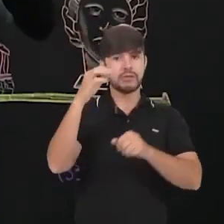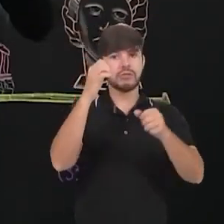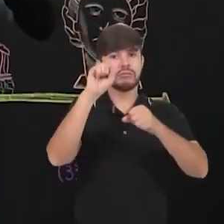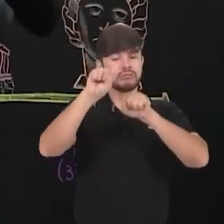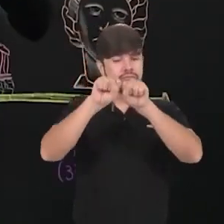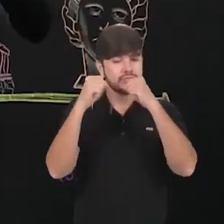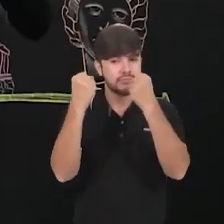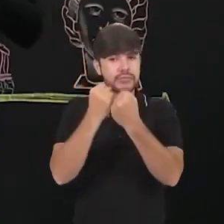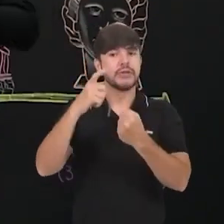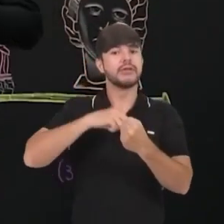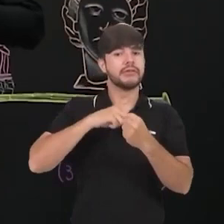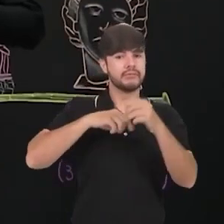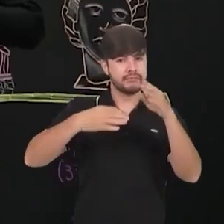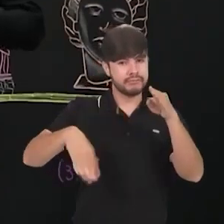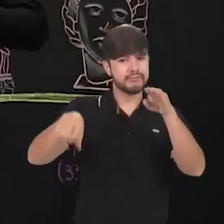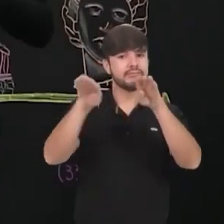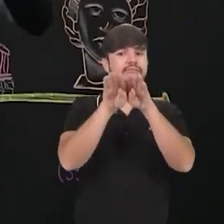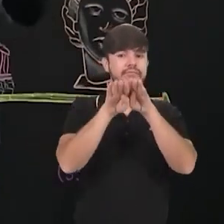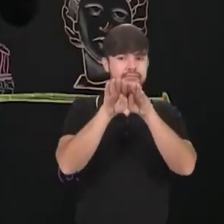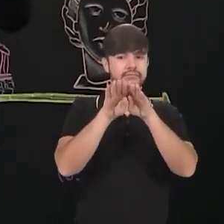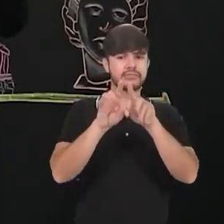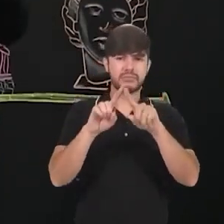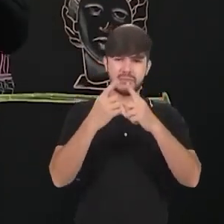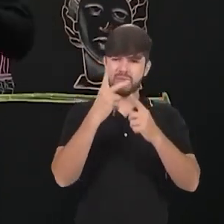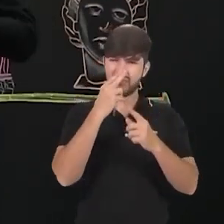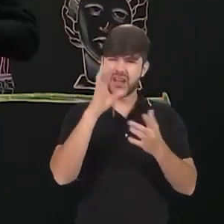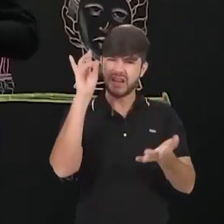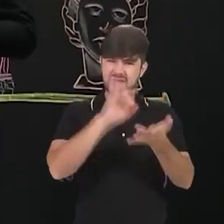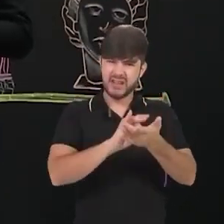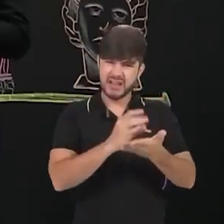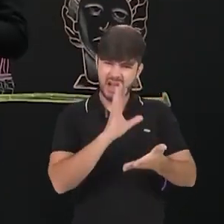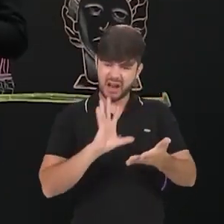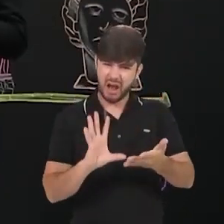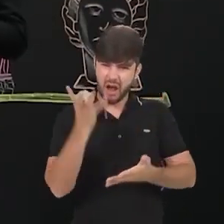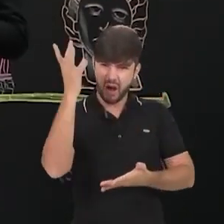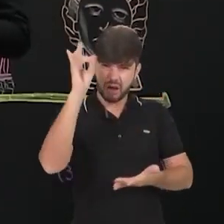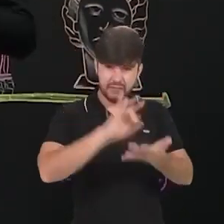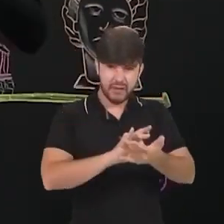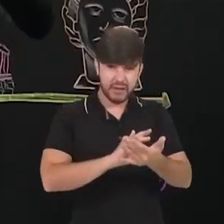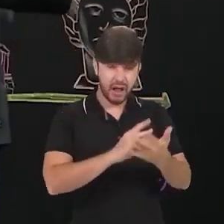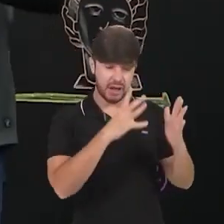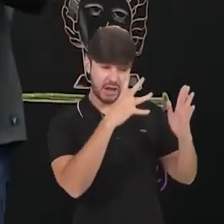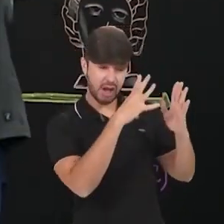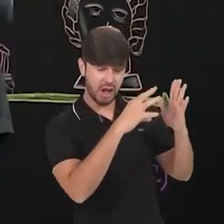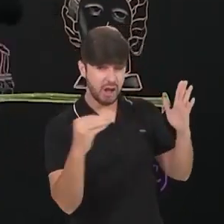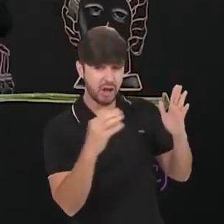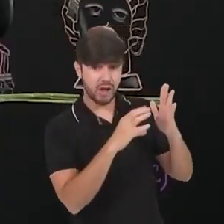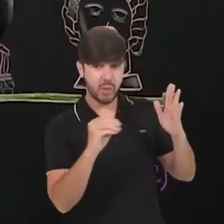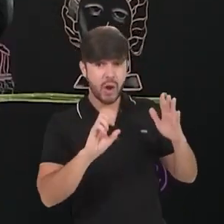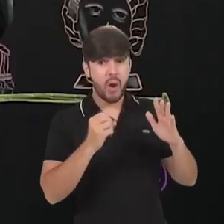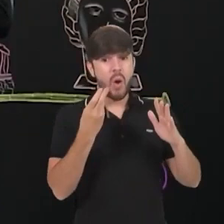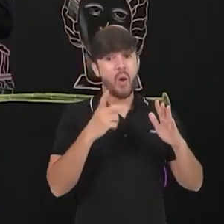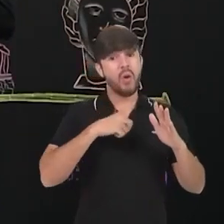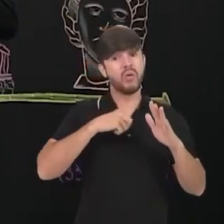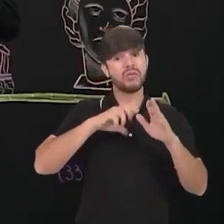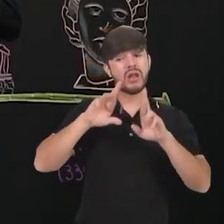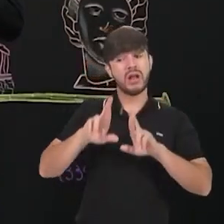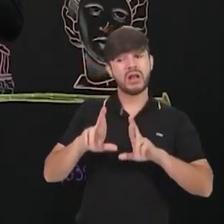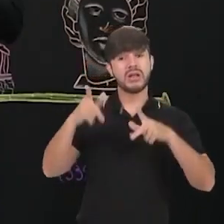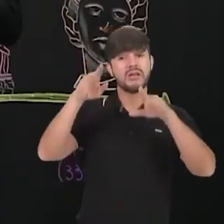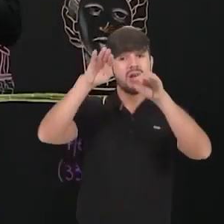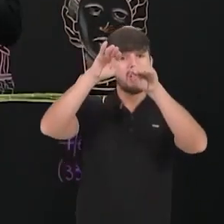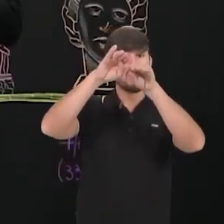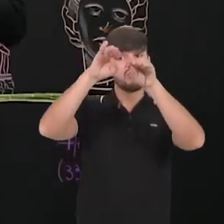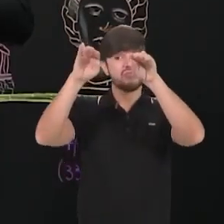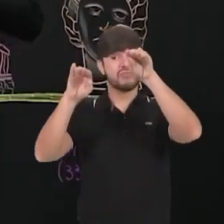são iguais em direitos perante a lei. Mas será que funciona realmente dessa forma? Ou será que não existe uma distância entre